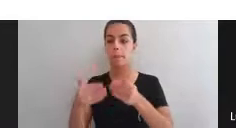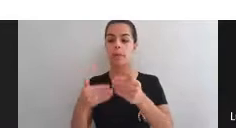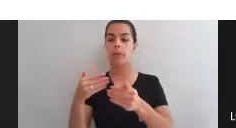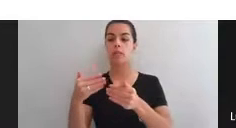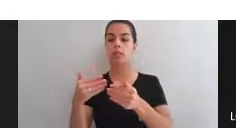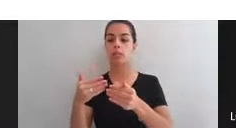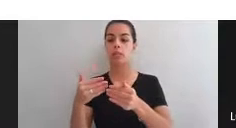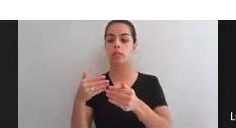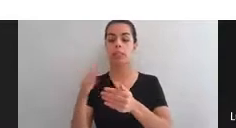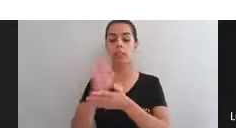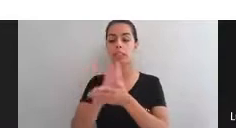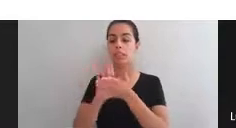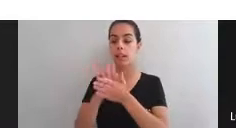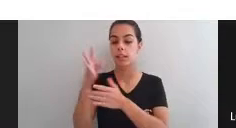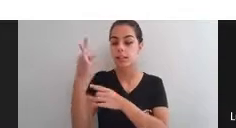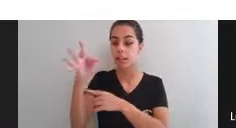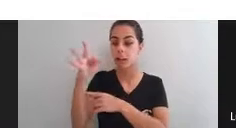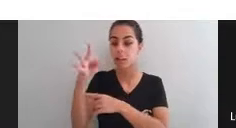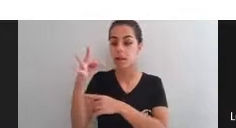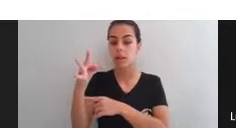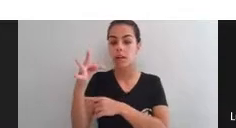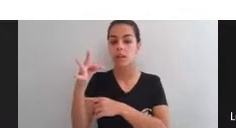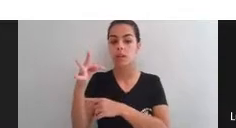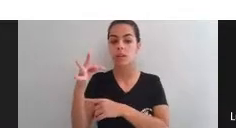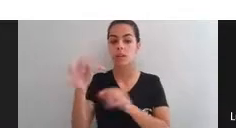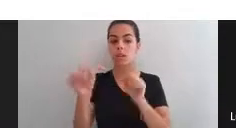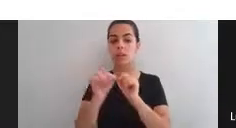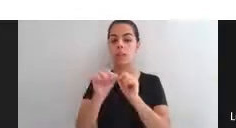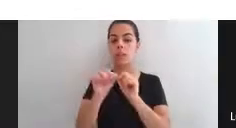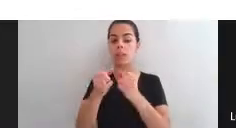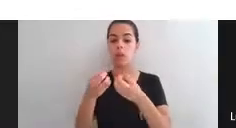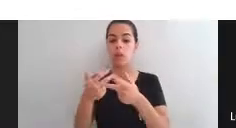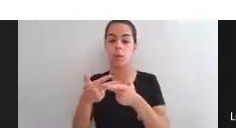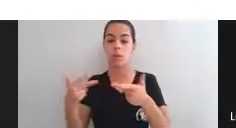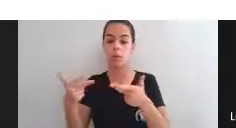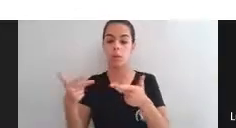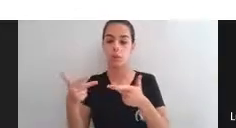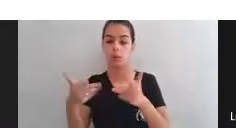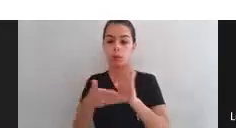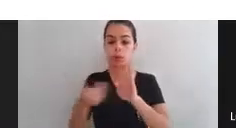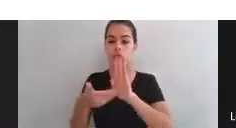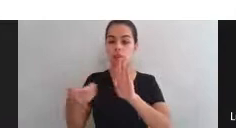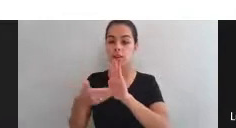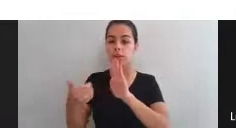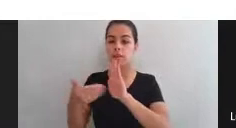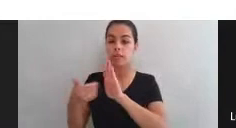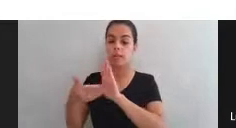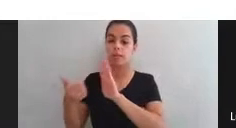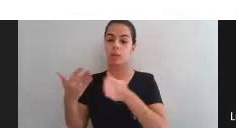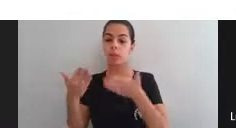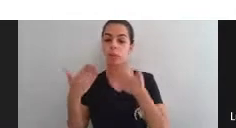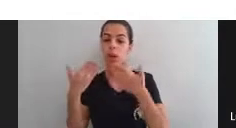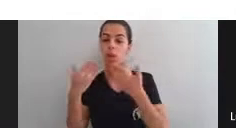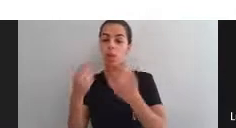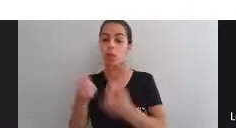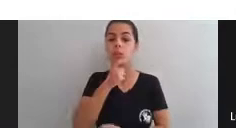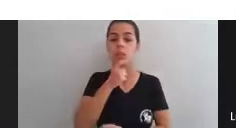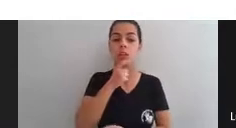que trabalho seja realizado sobre uma substância para tirar o calor da fonte fria